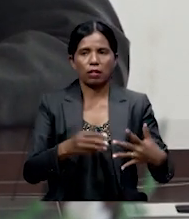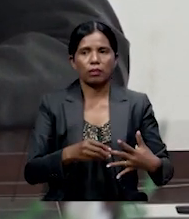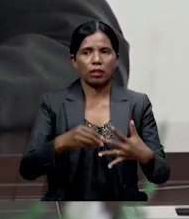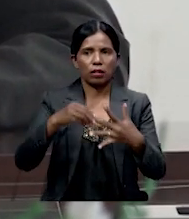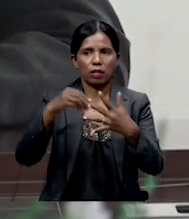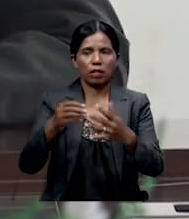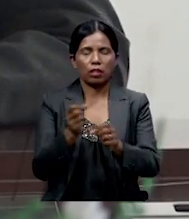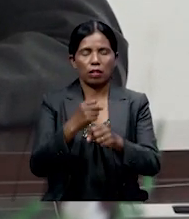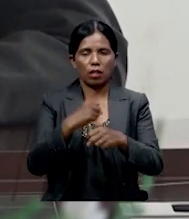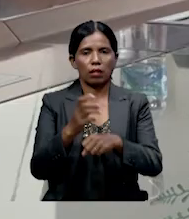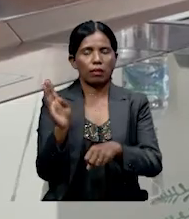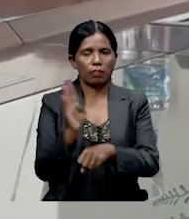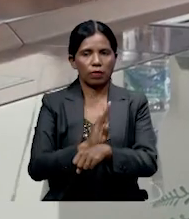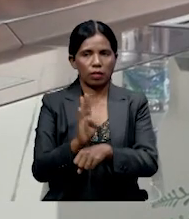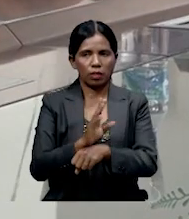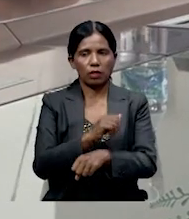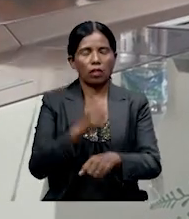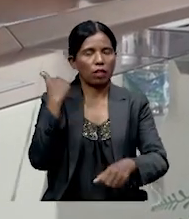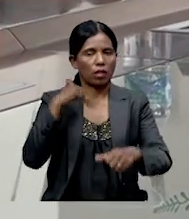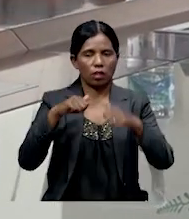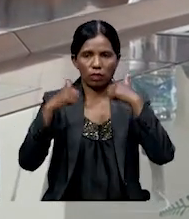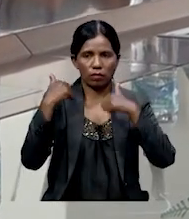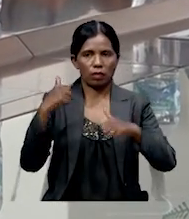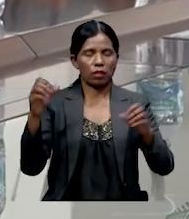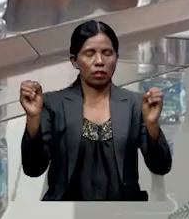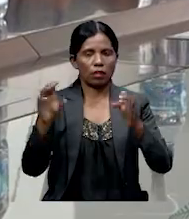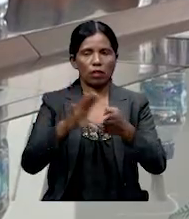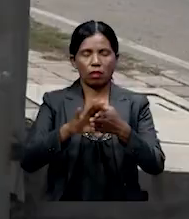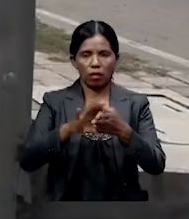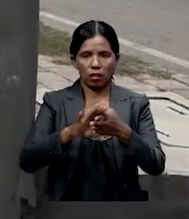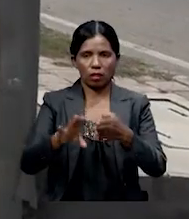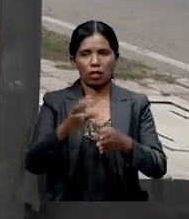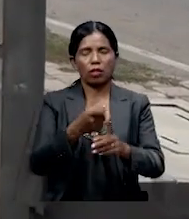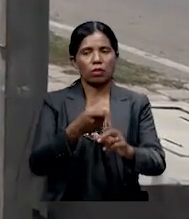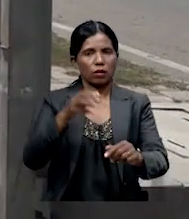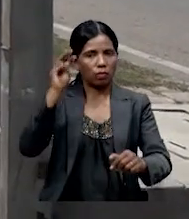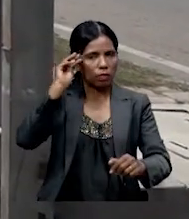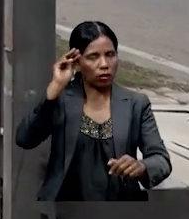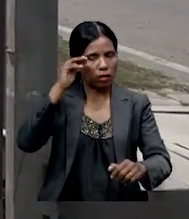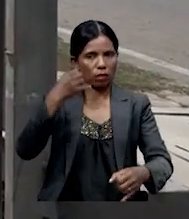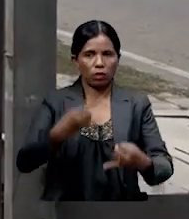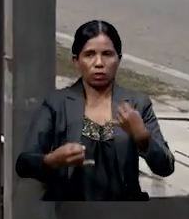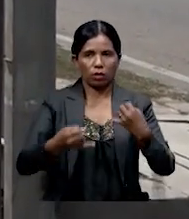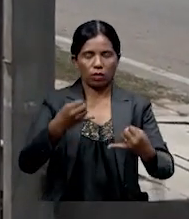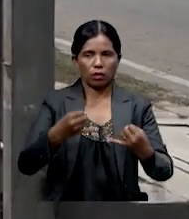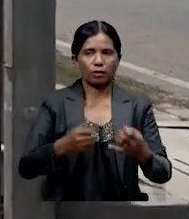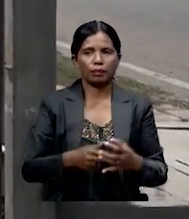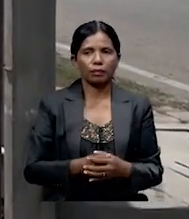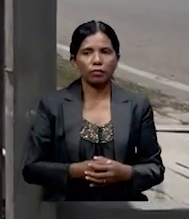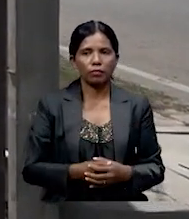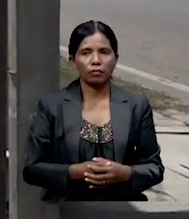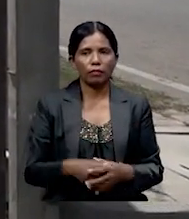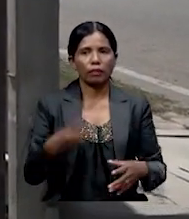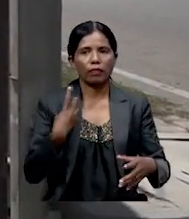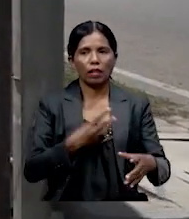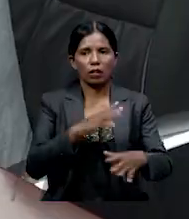nebe halo negosio no halo atividade la ho carta notificação husi Ministério de Justiça. Consideração e todo